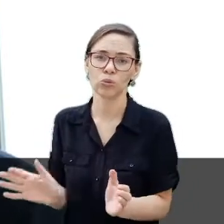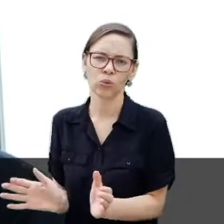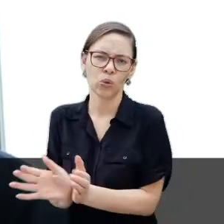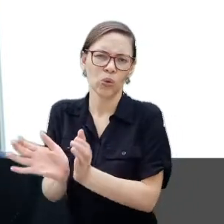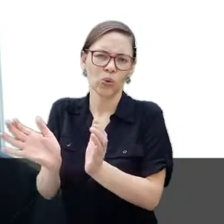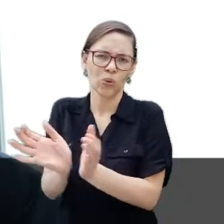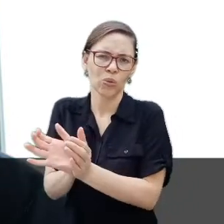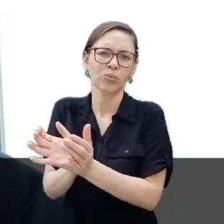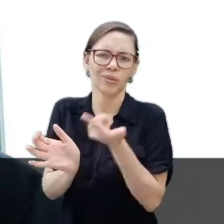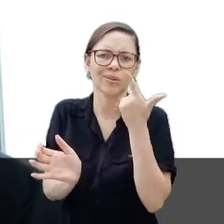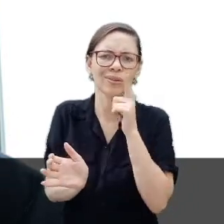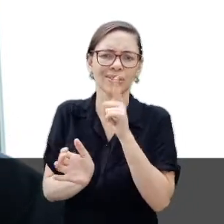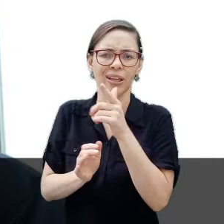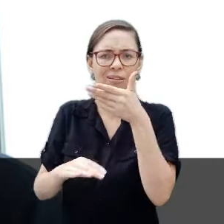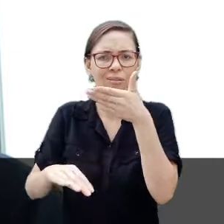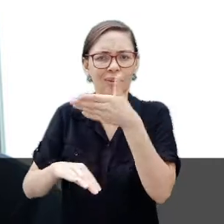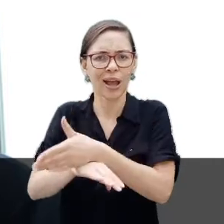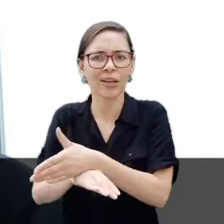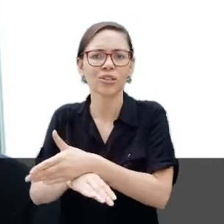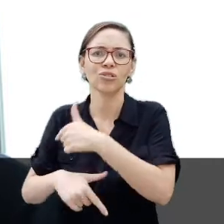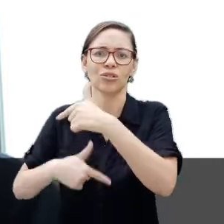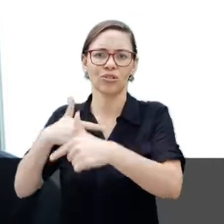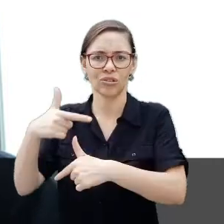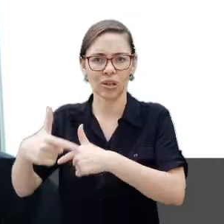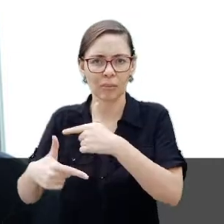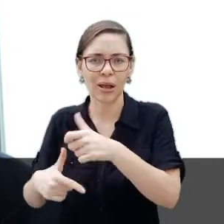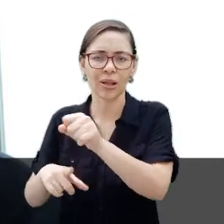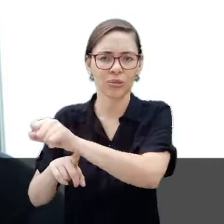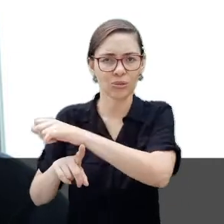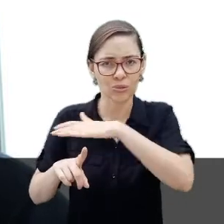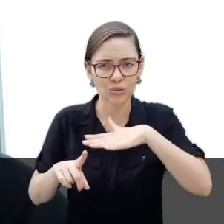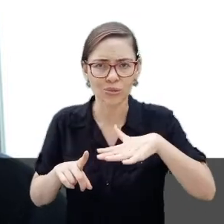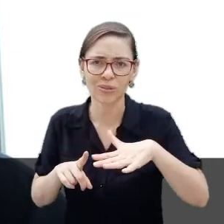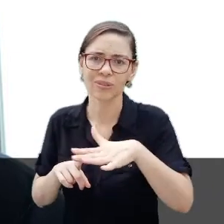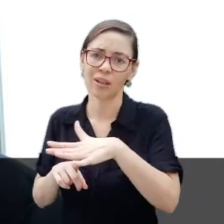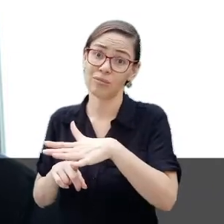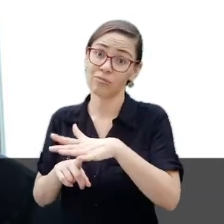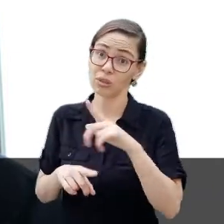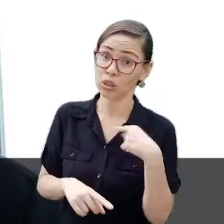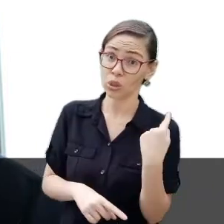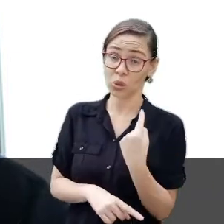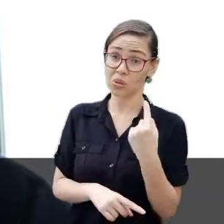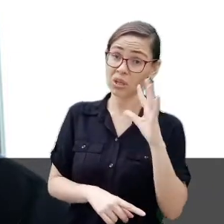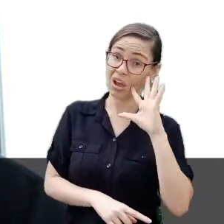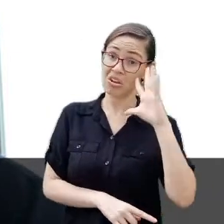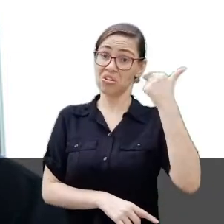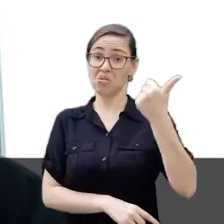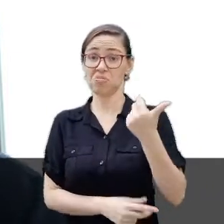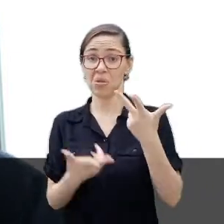de trabalho, espaços sociais que são naturalizados por nós.